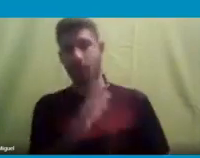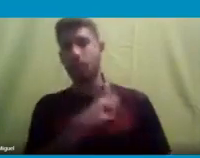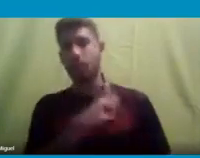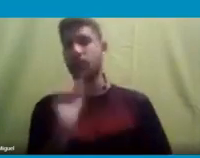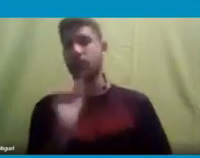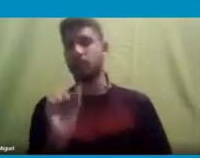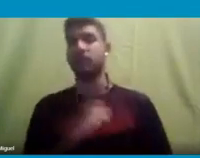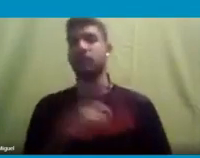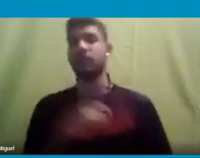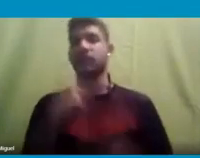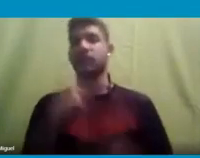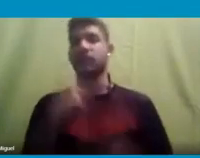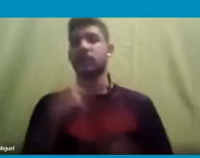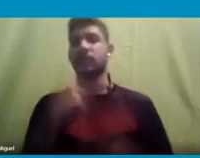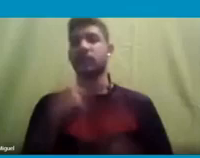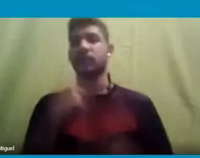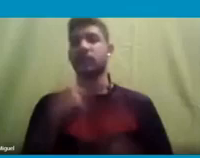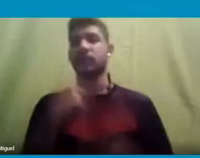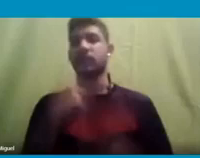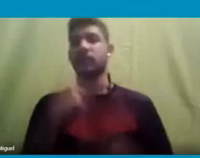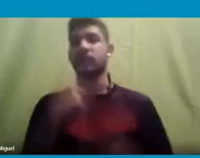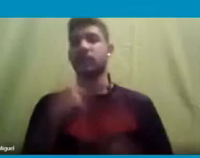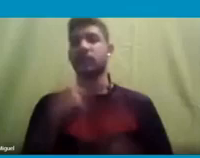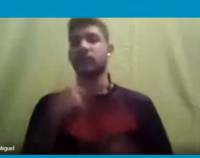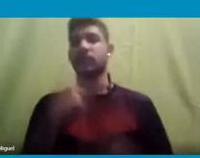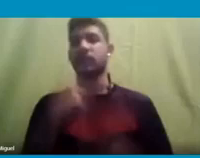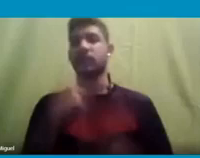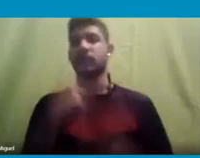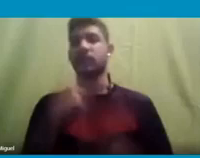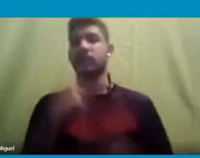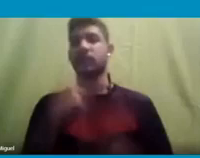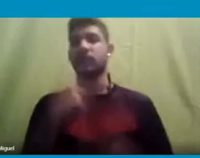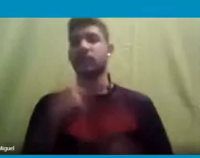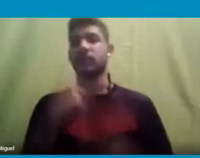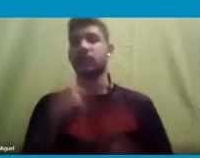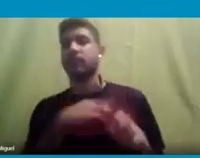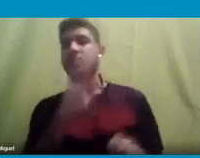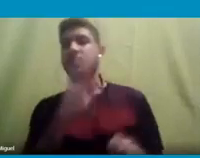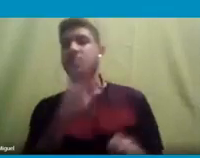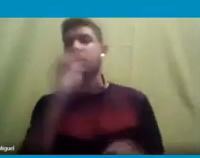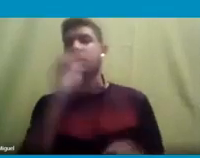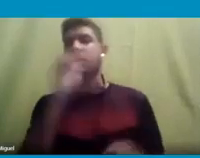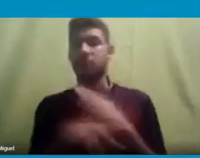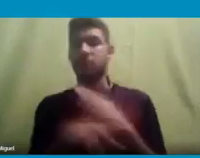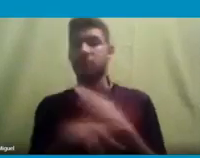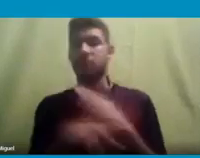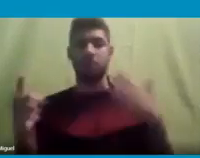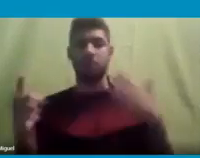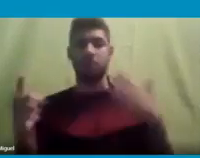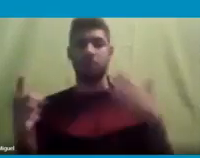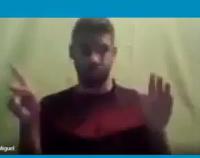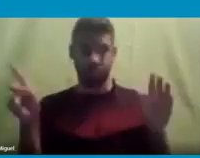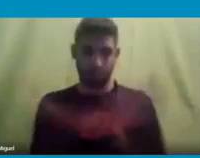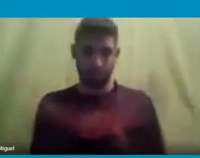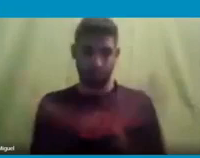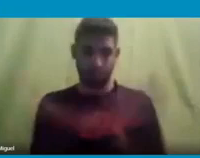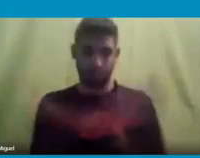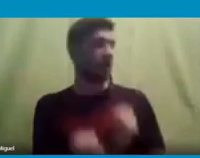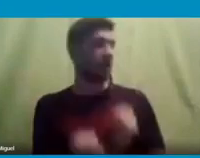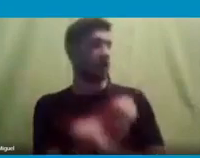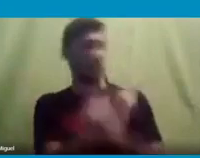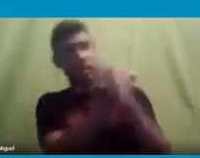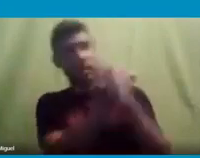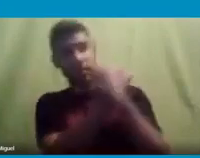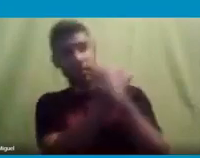esse é o problema, por ser estrutural, ele envolve para sua transformação a própria quebra da sociedade. Porque é a